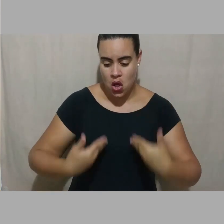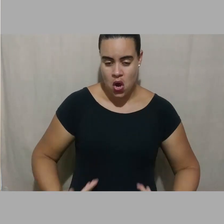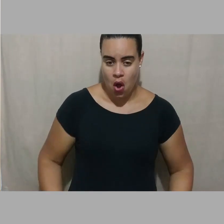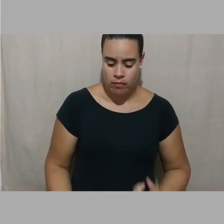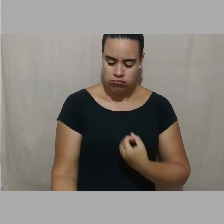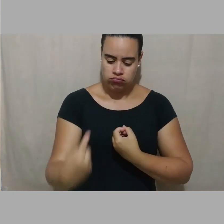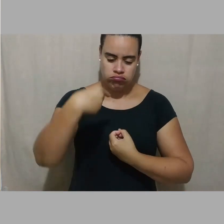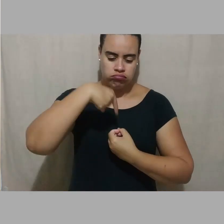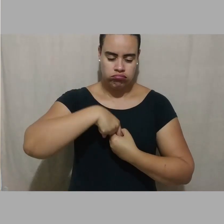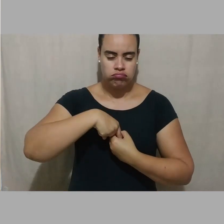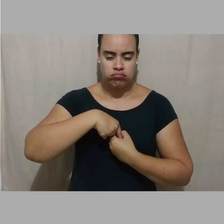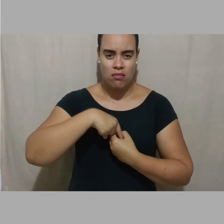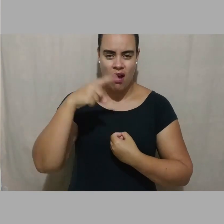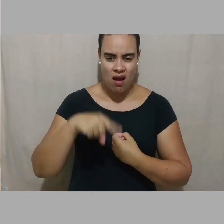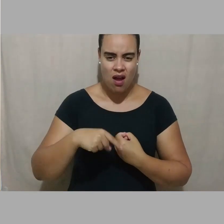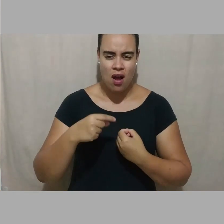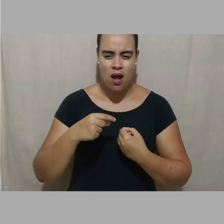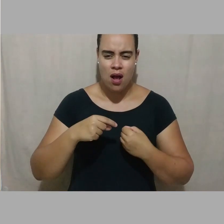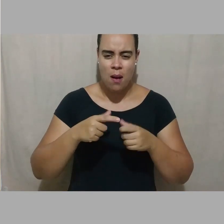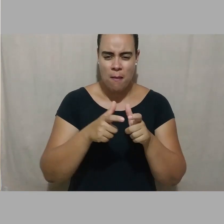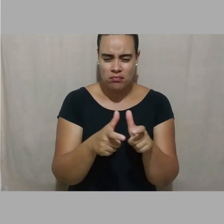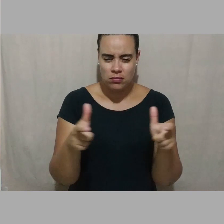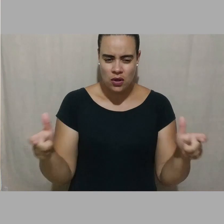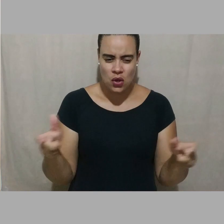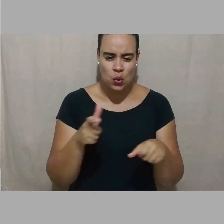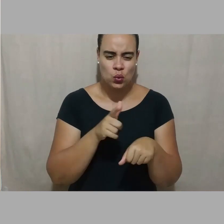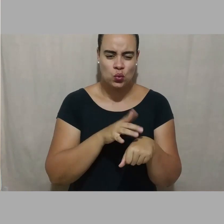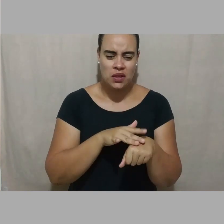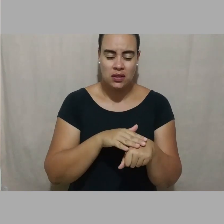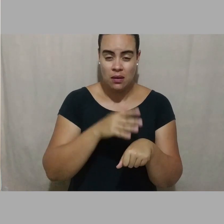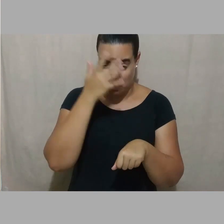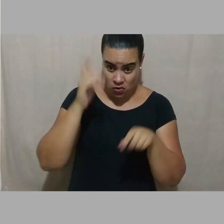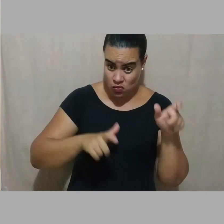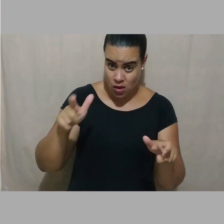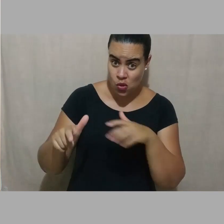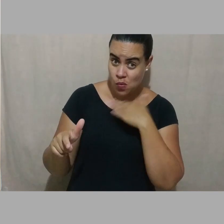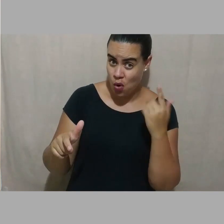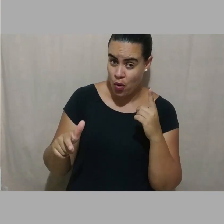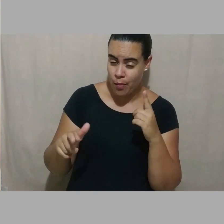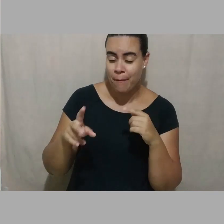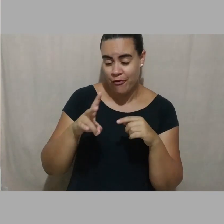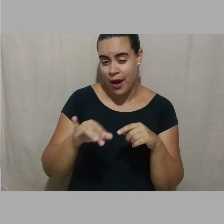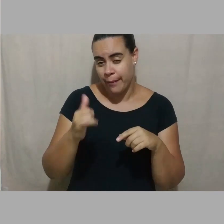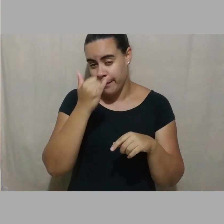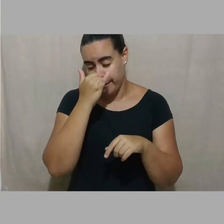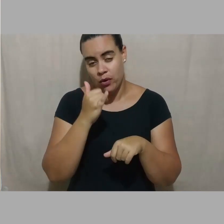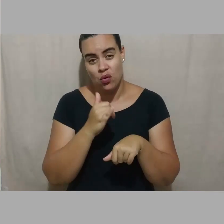e subjetividades, uma máquina coletiva de adoecimento. Quando não mata, adoece